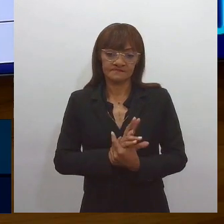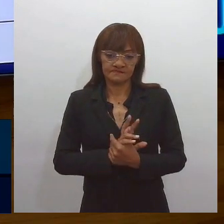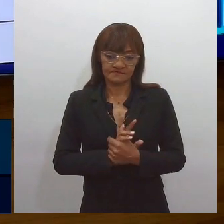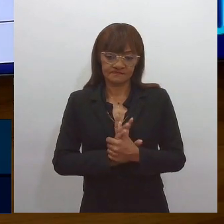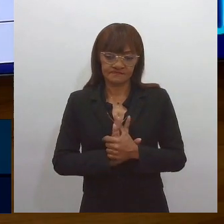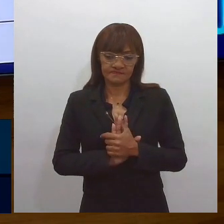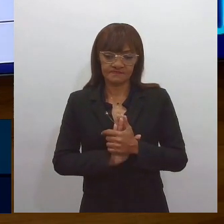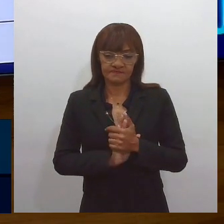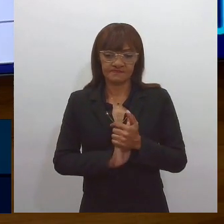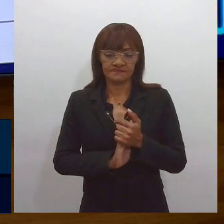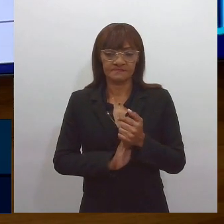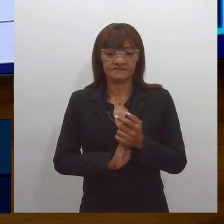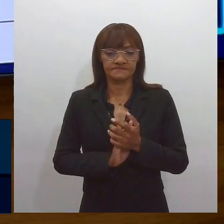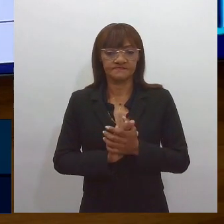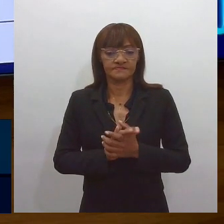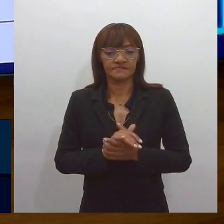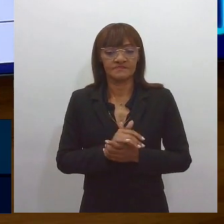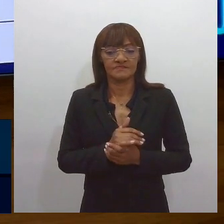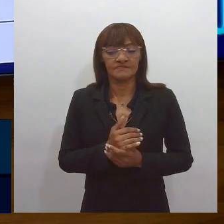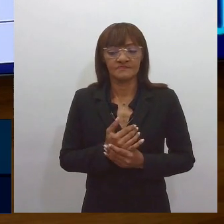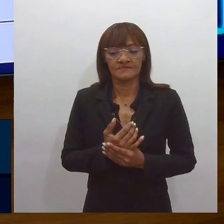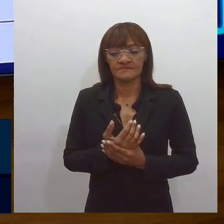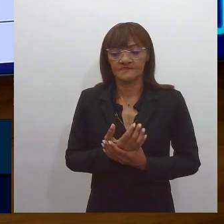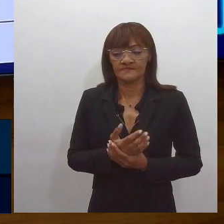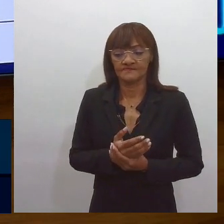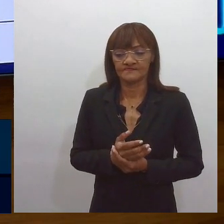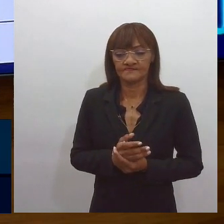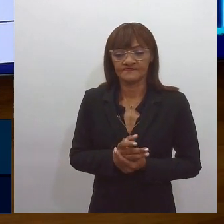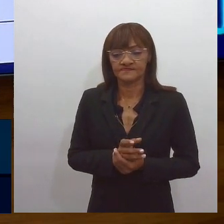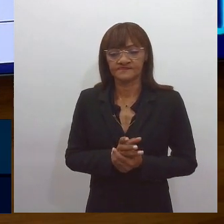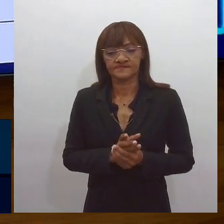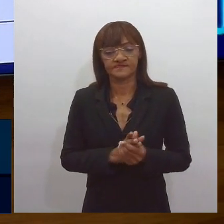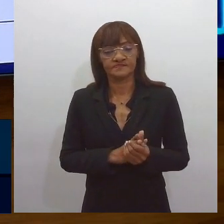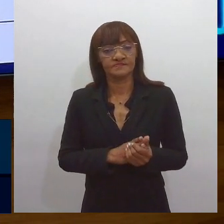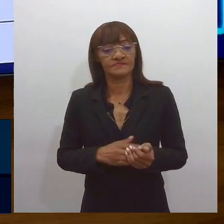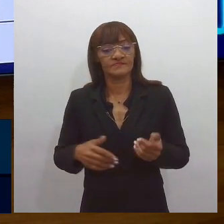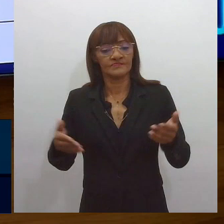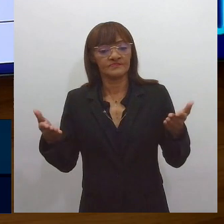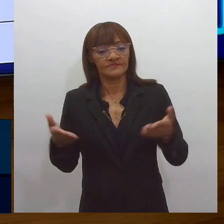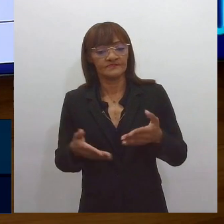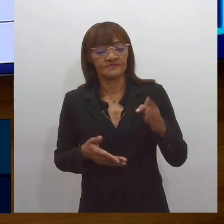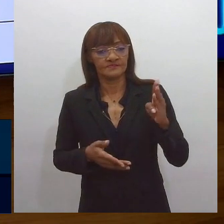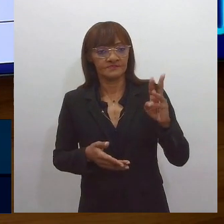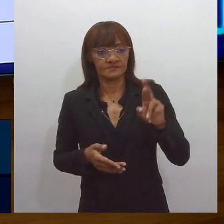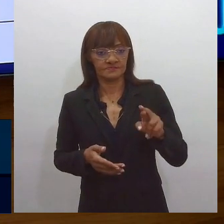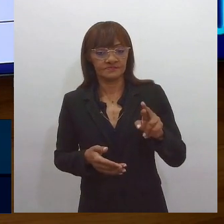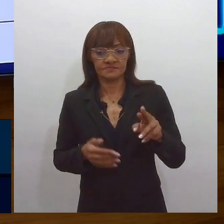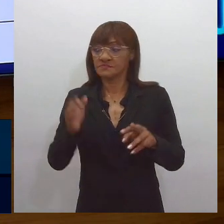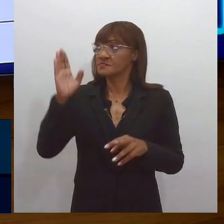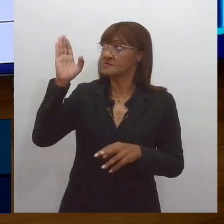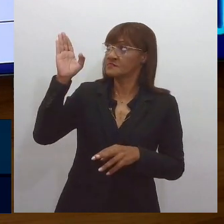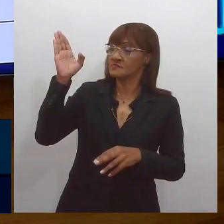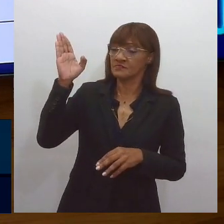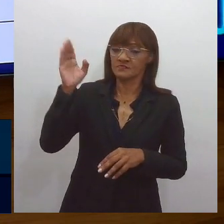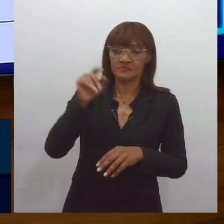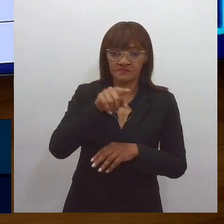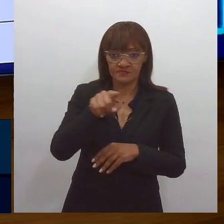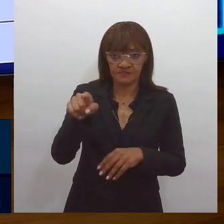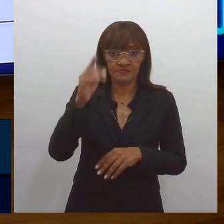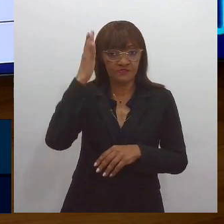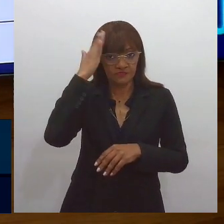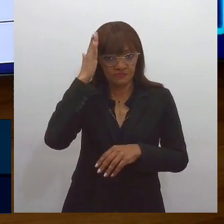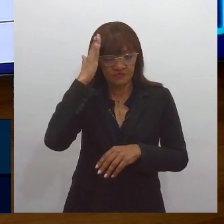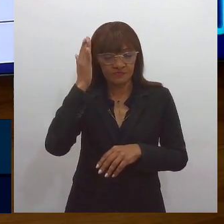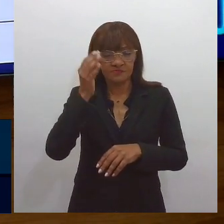manutenção falando do BR legal só para vocês terem uma ideia de como é bom ter recurso como é bom ter recurso à